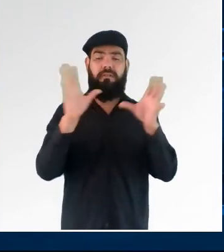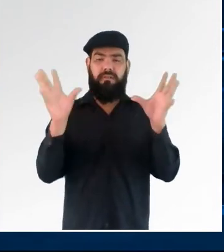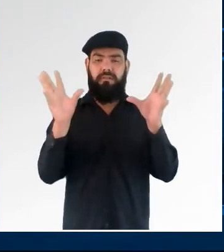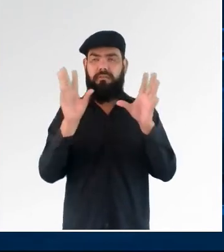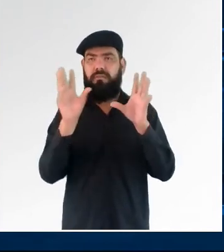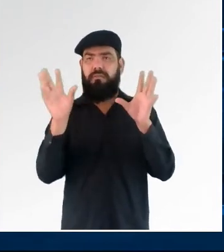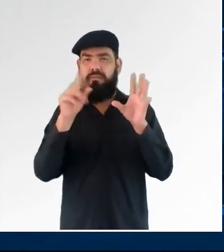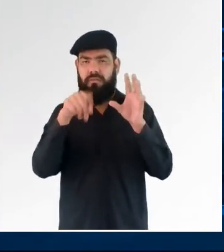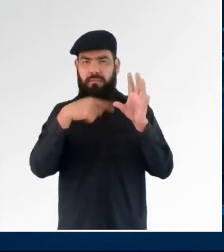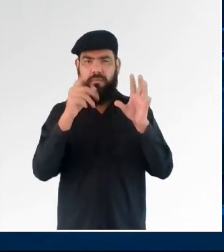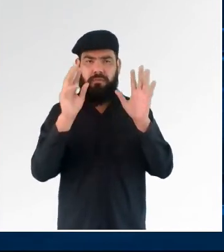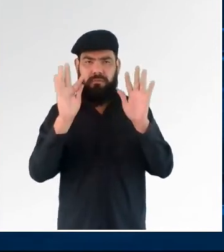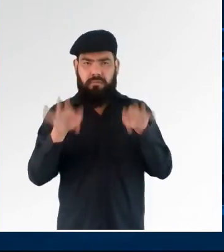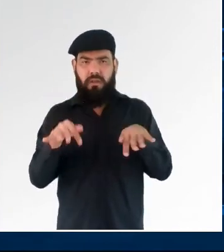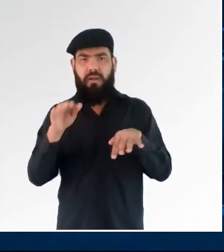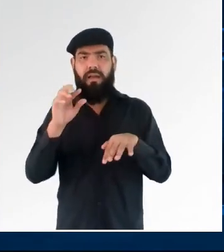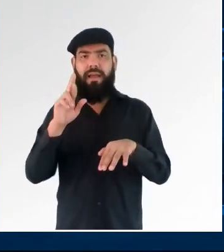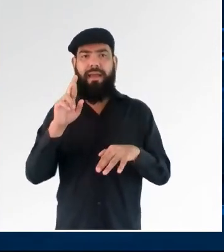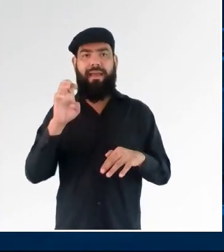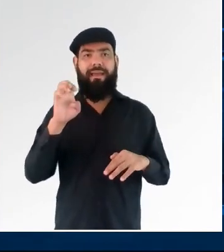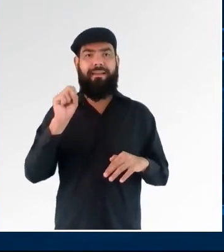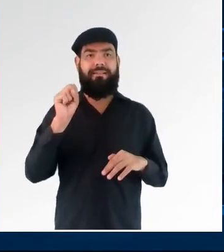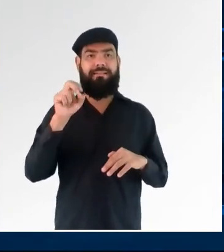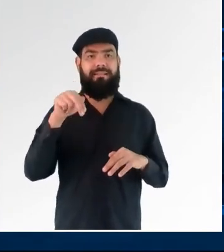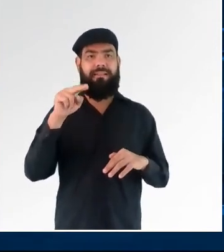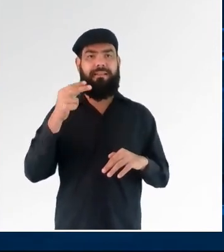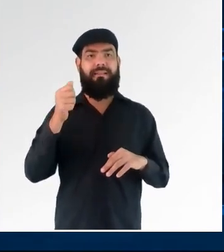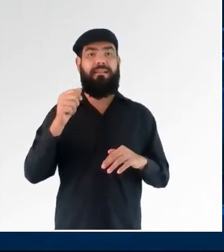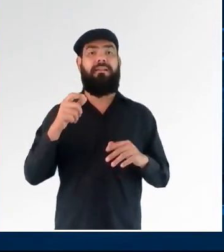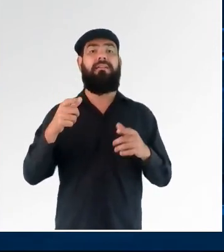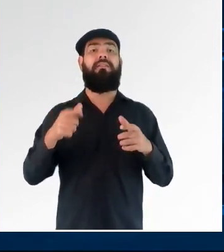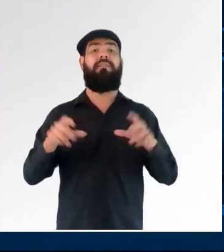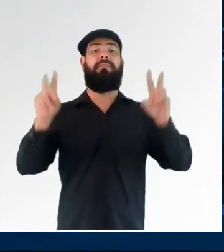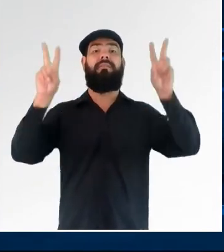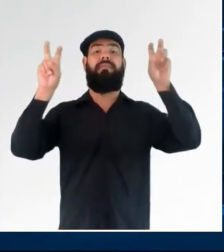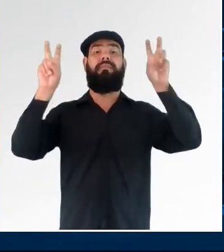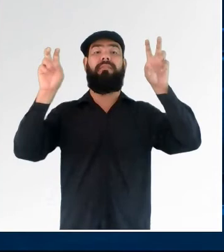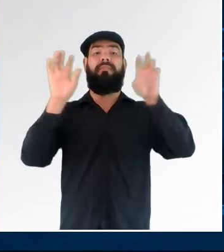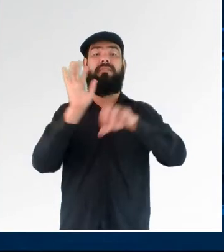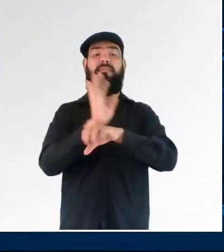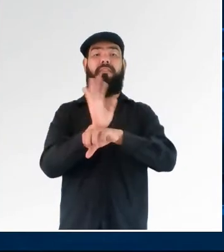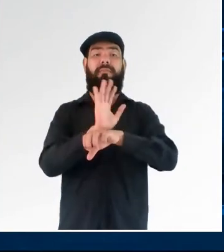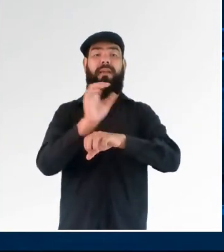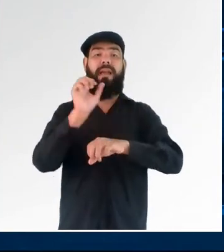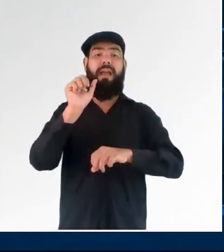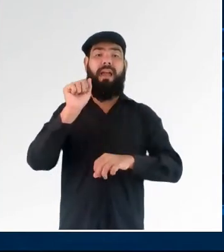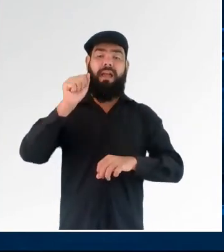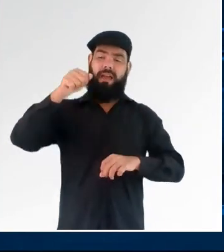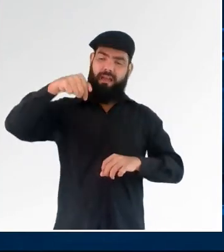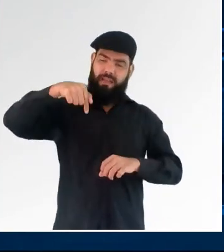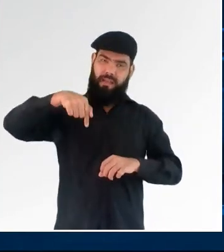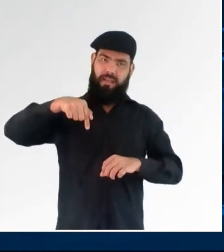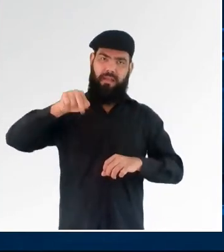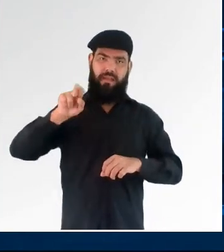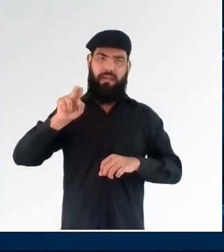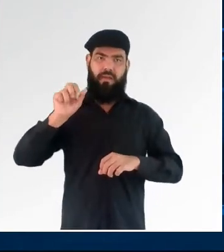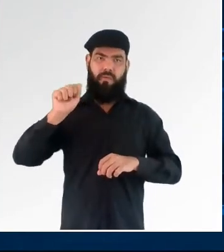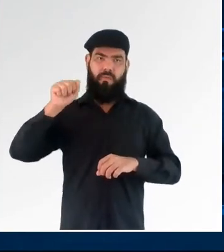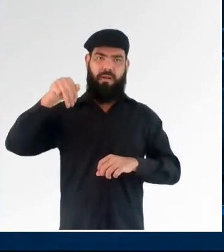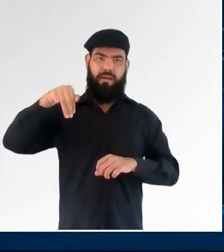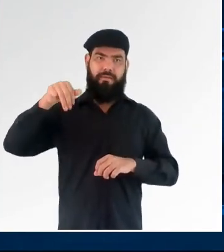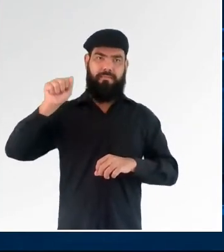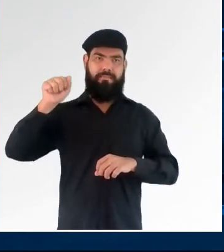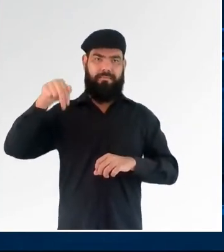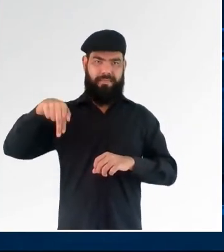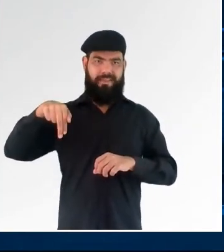Aquaman, né? Filme Aquaman. O pessoal gosta muito, hoje só tem filme de super-herói, né? Só tem filme de